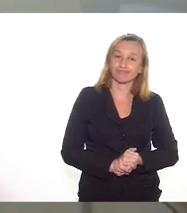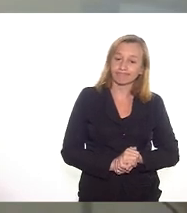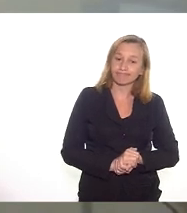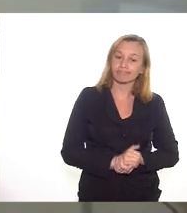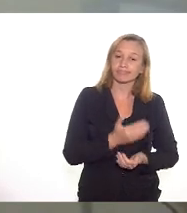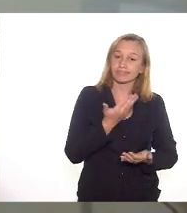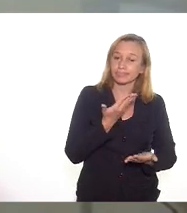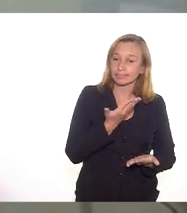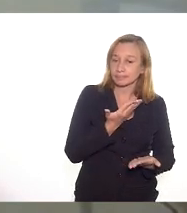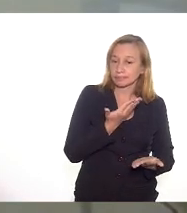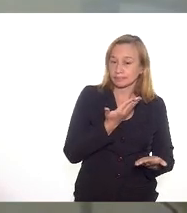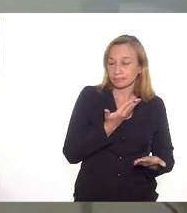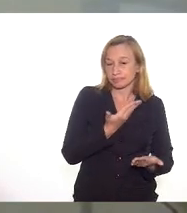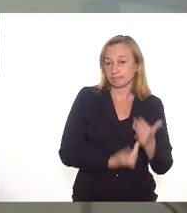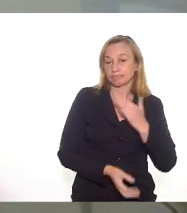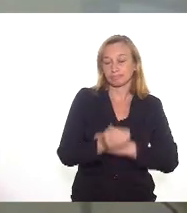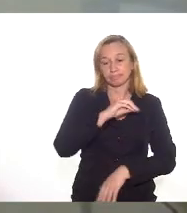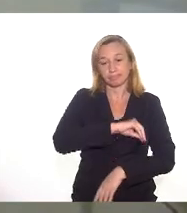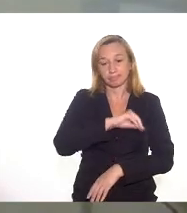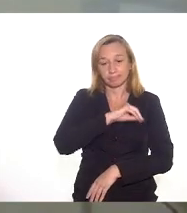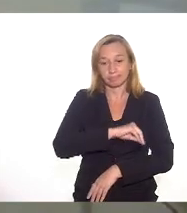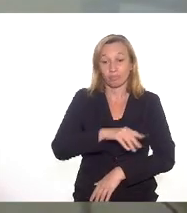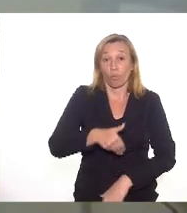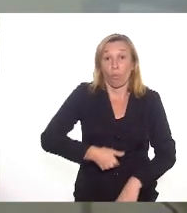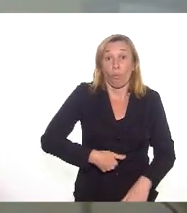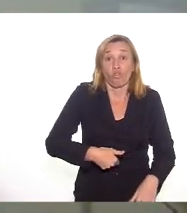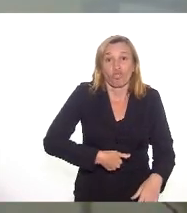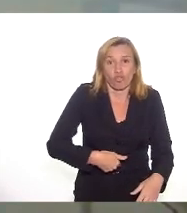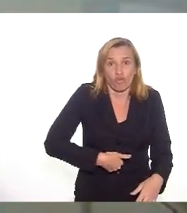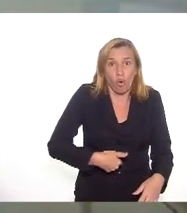de renda e pela fome.